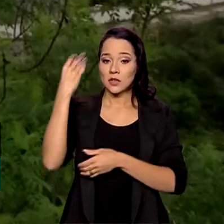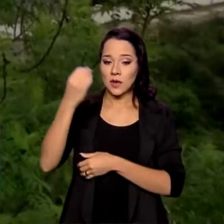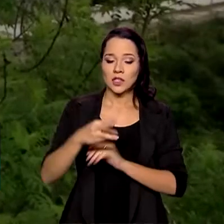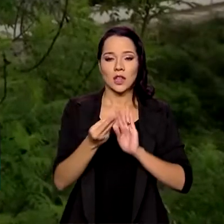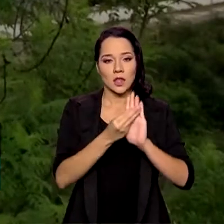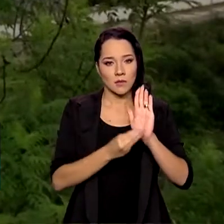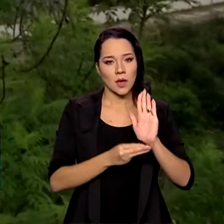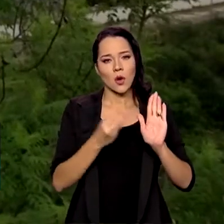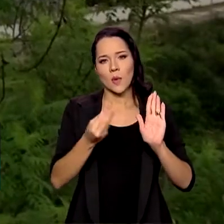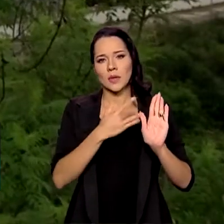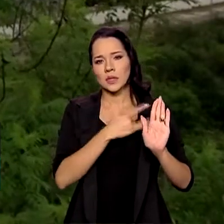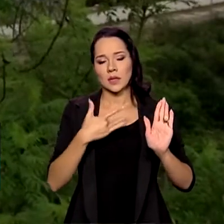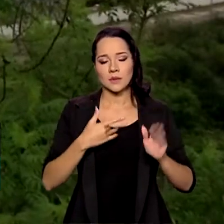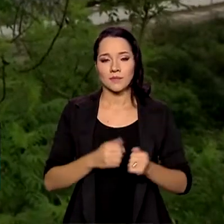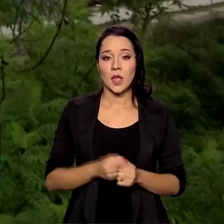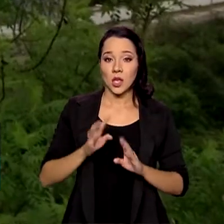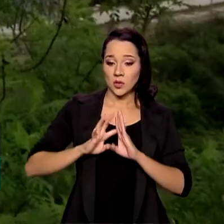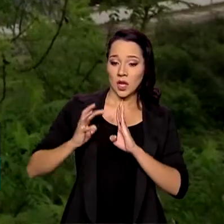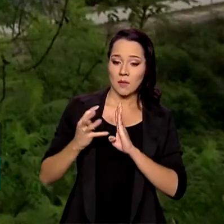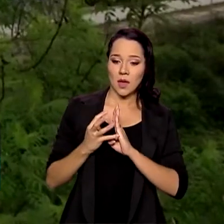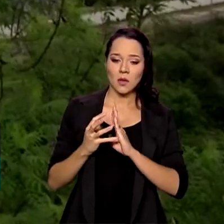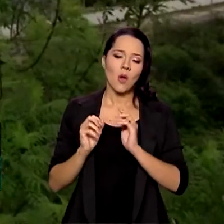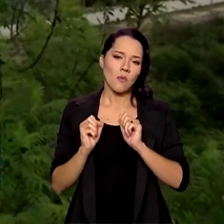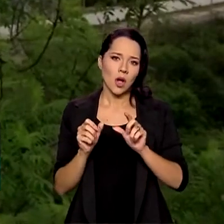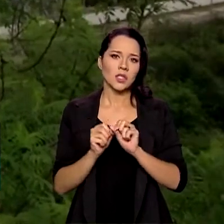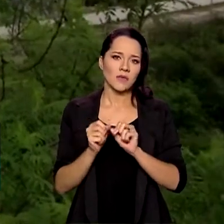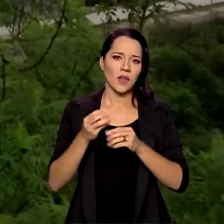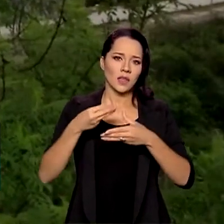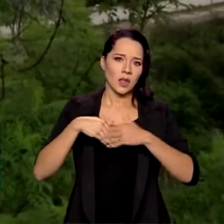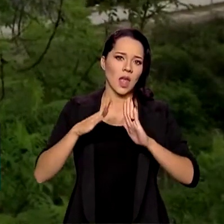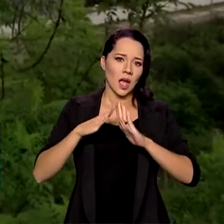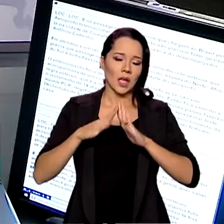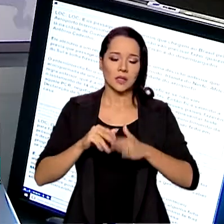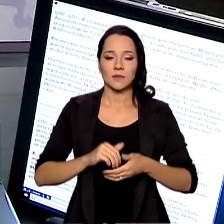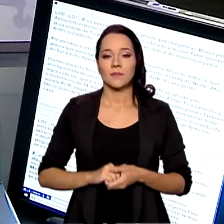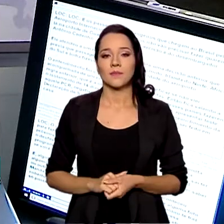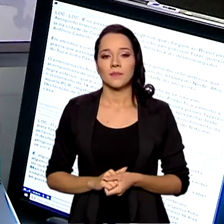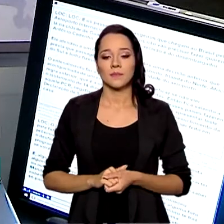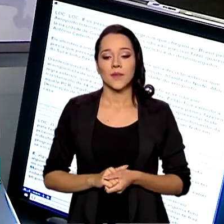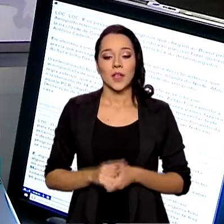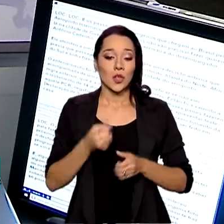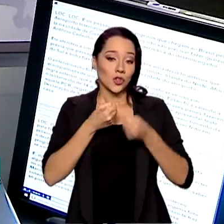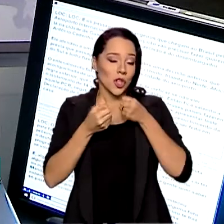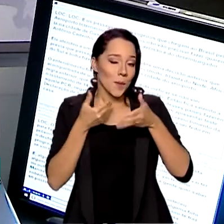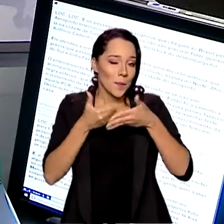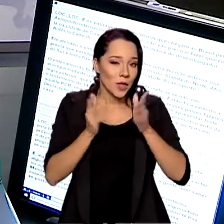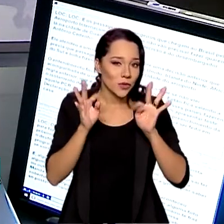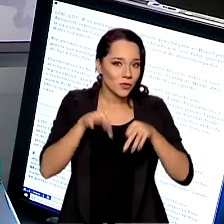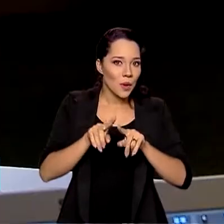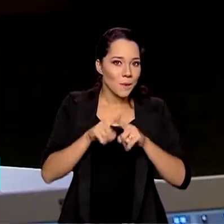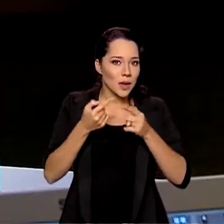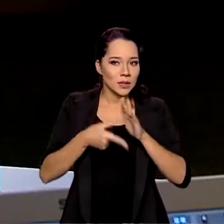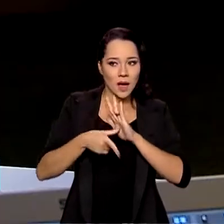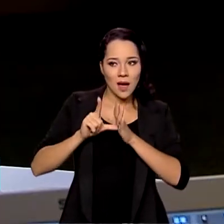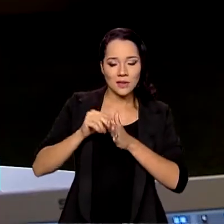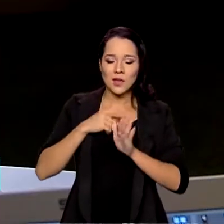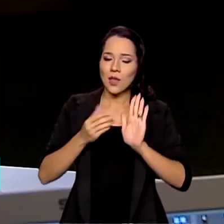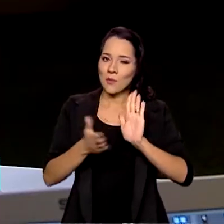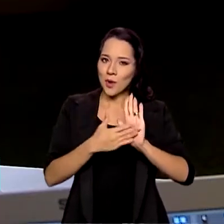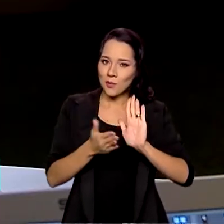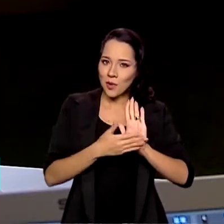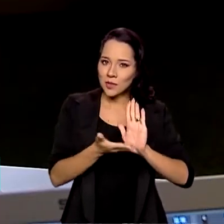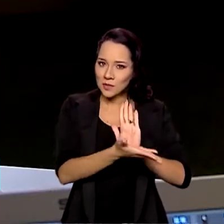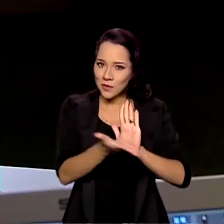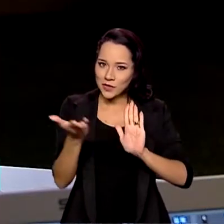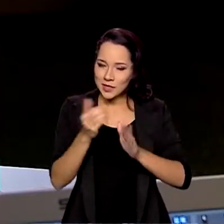do viajante. O isolamento poderá ser feito em casa. Olha, o jornal já está acabando, mas antes a gente tem uma proposta para